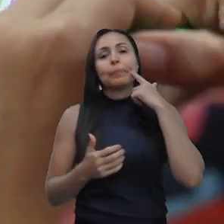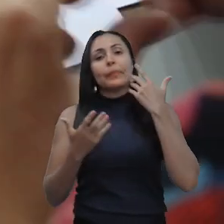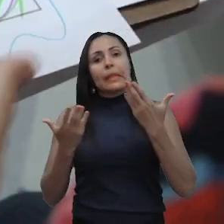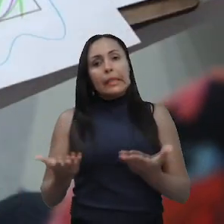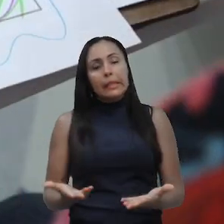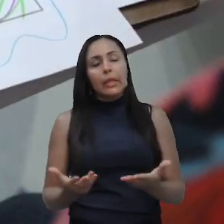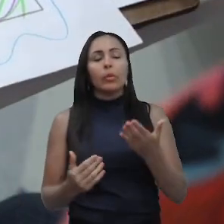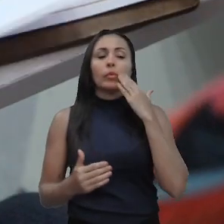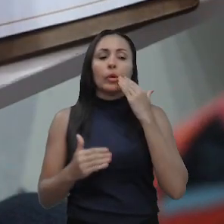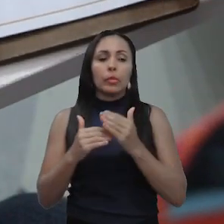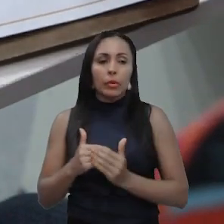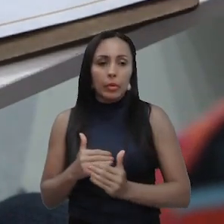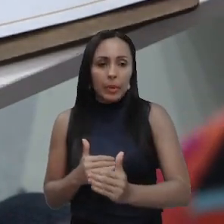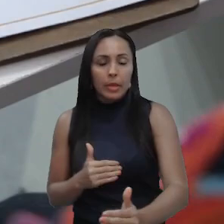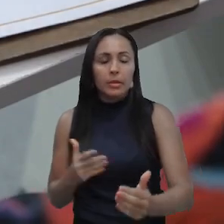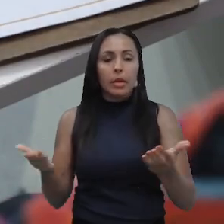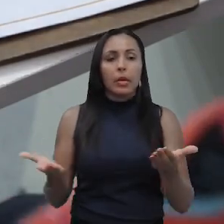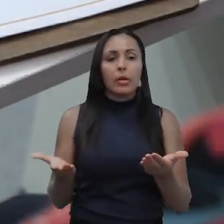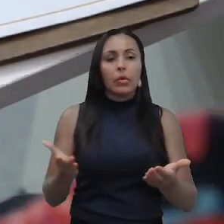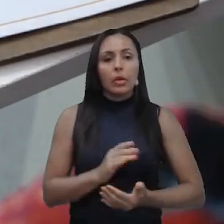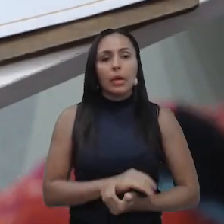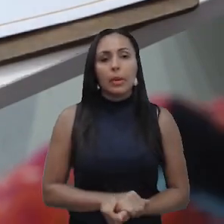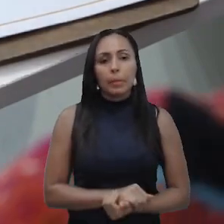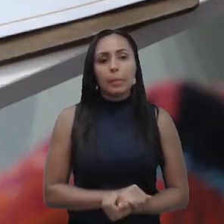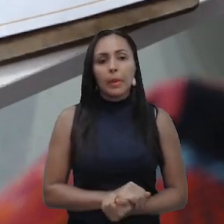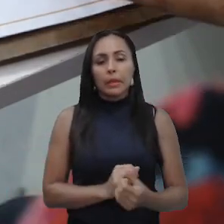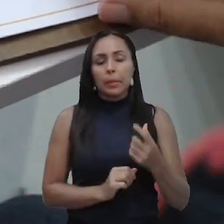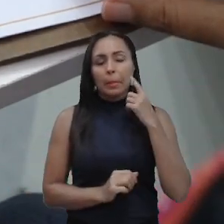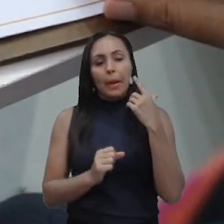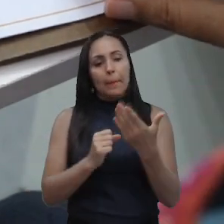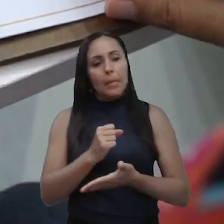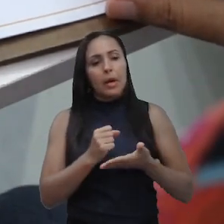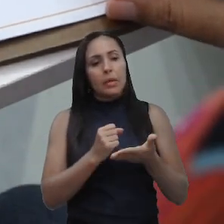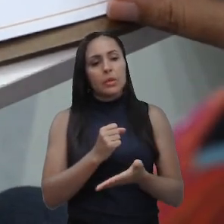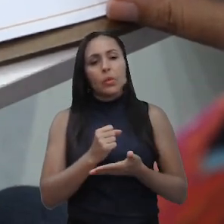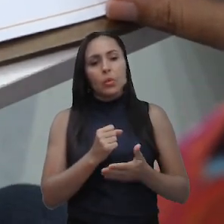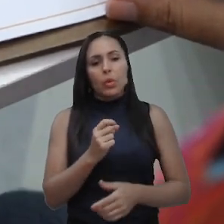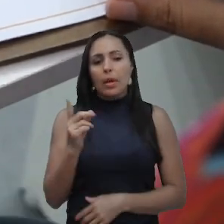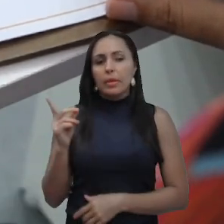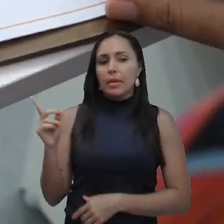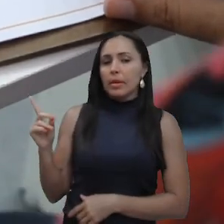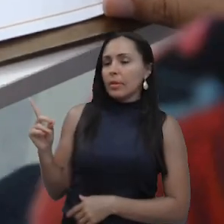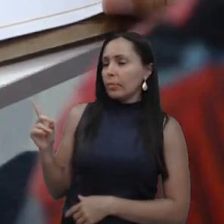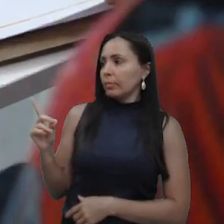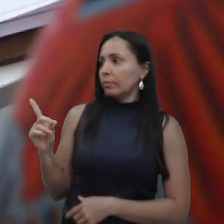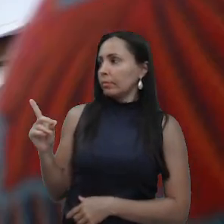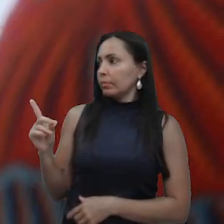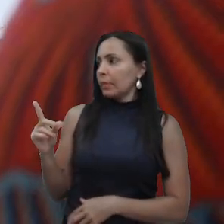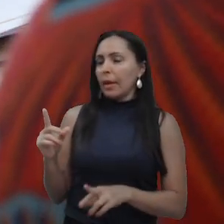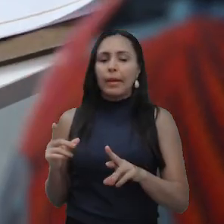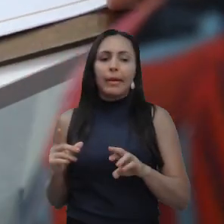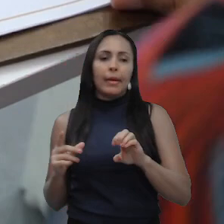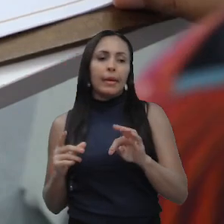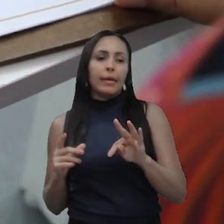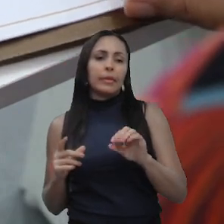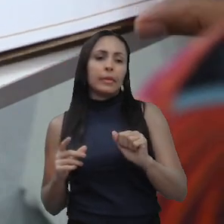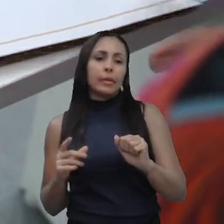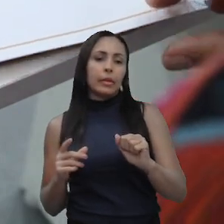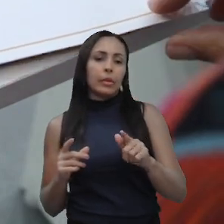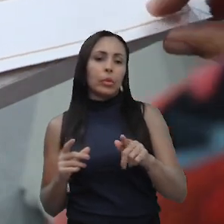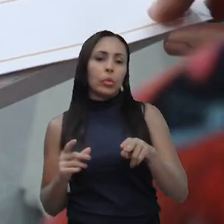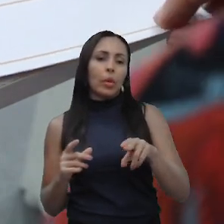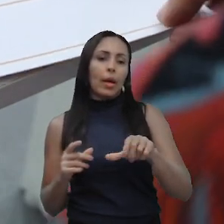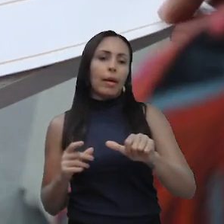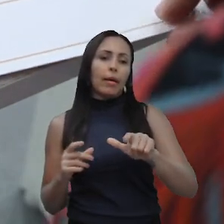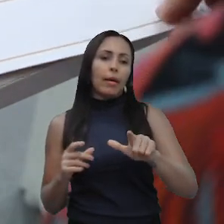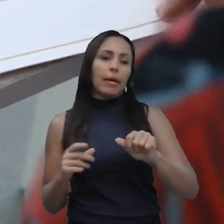vamos começar pelo grid mais básico de todos, o grid retangular. Aqui você está vendo, não